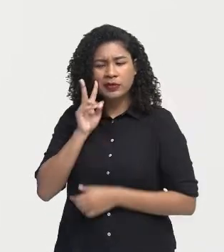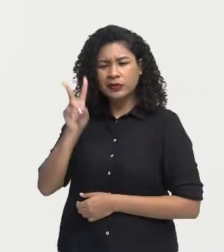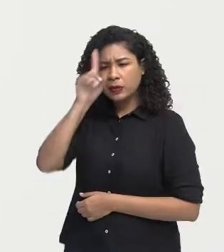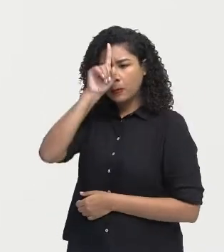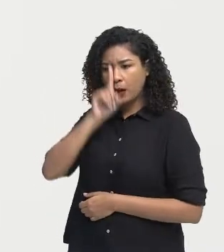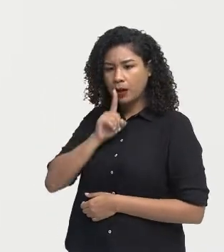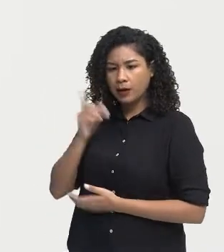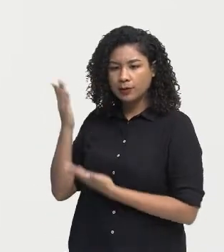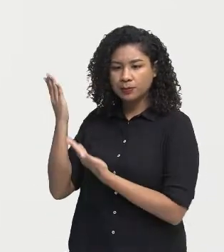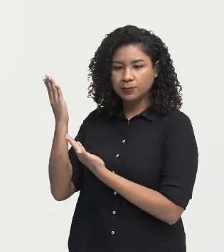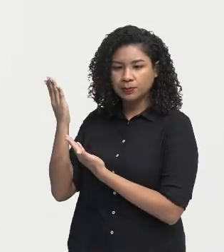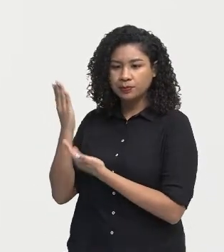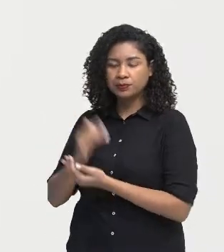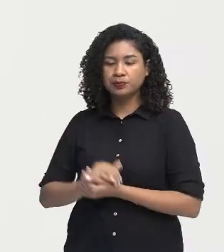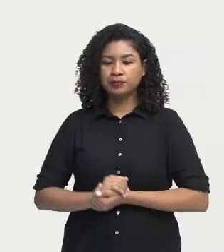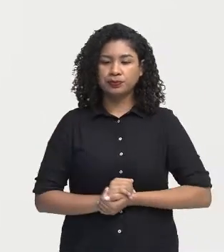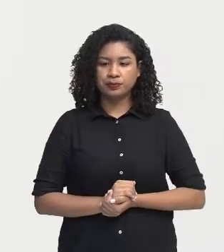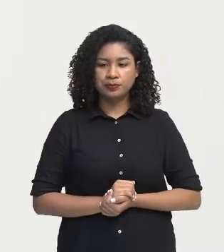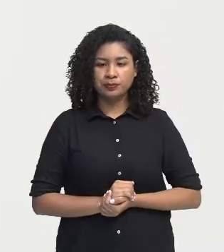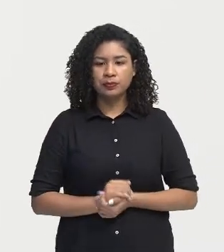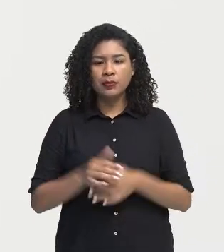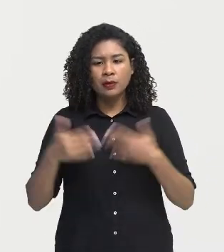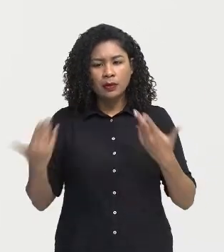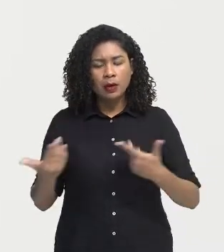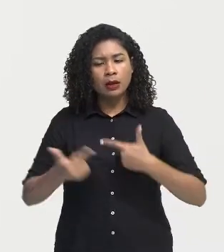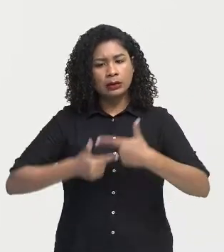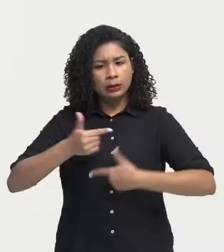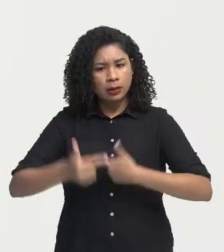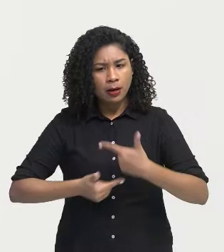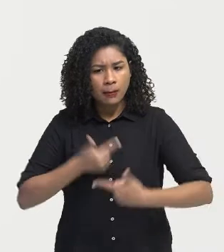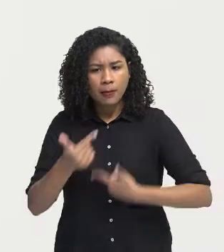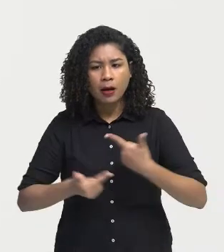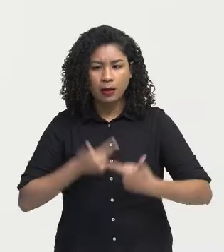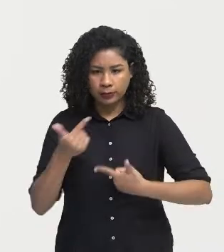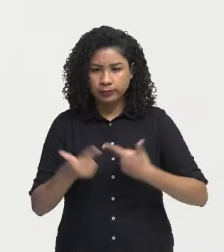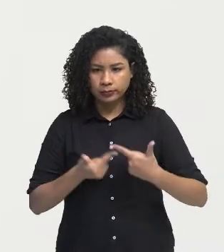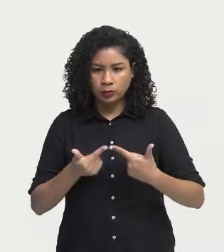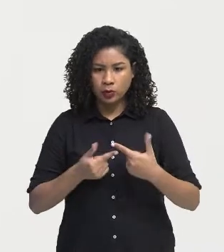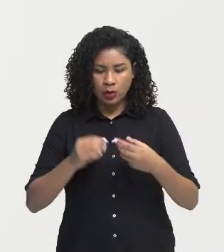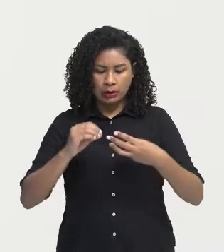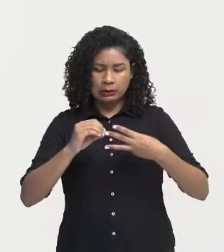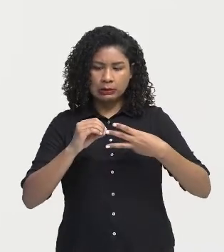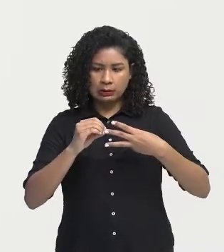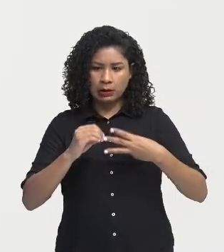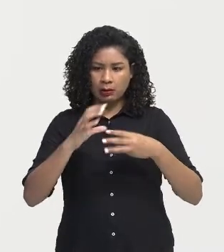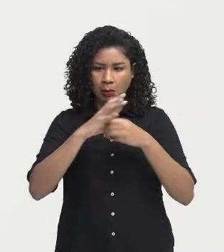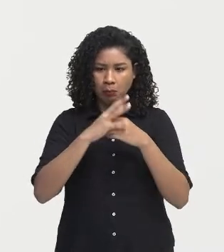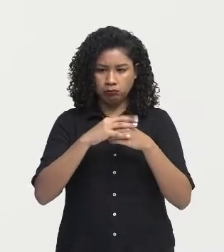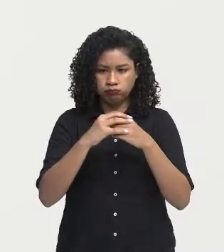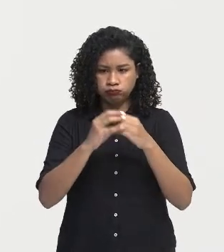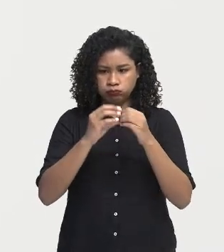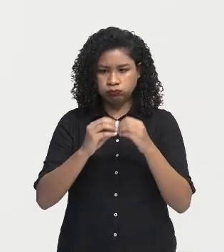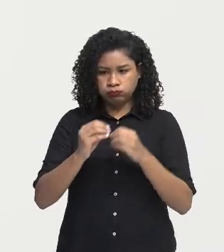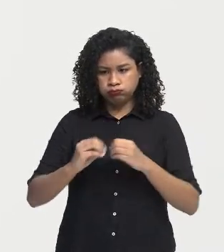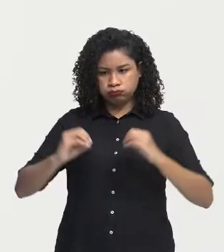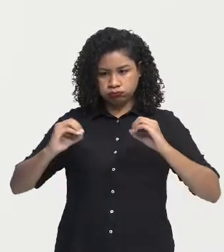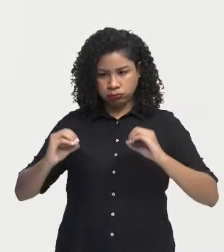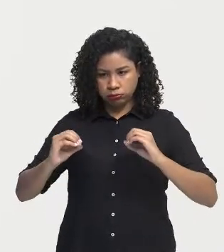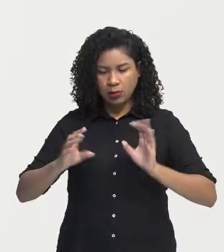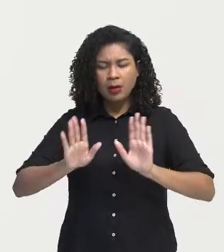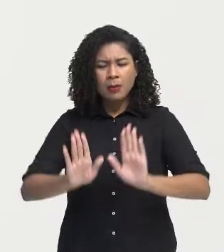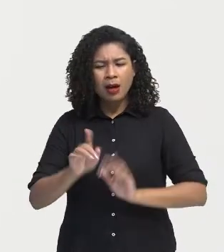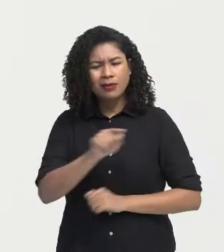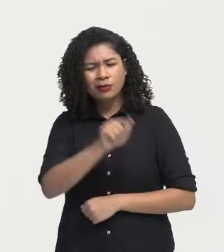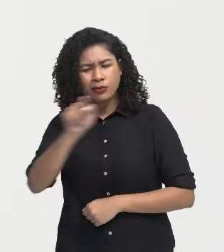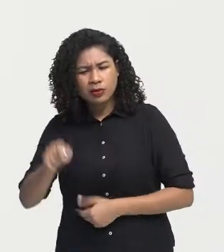amarelo, tá? Então, ele atua no processo de divisão celular. Vocês irão estudar com mais detalhes essa divisão celular.